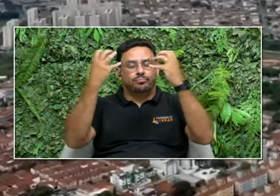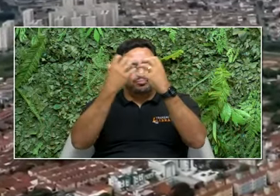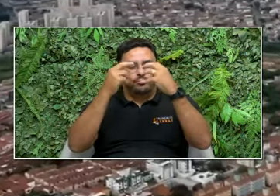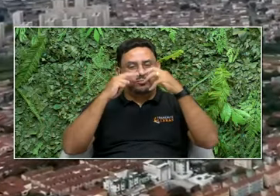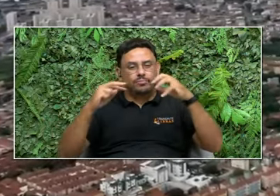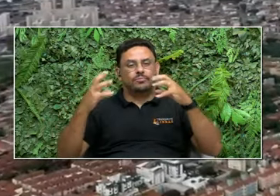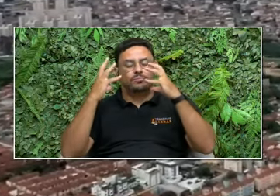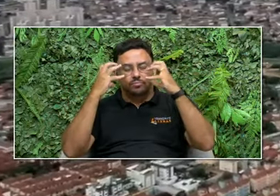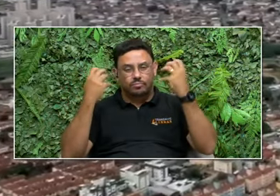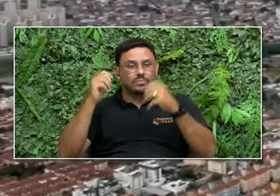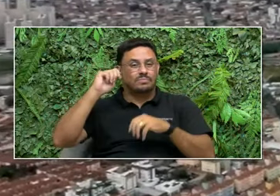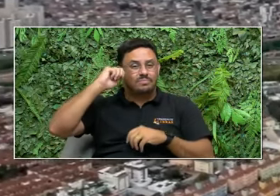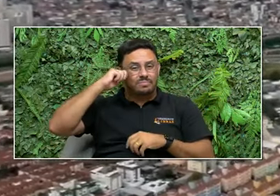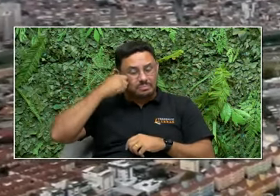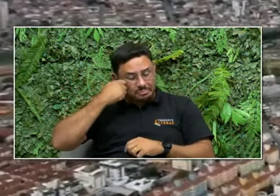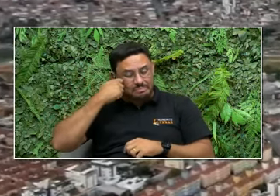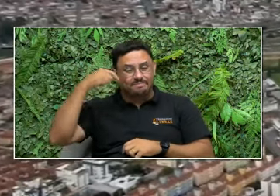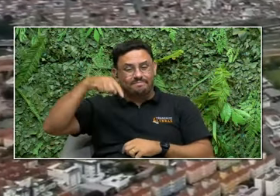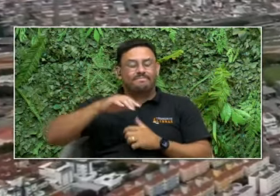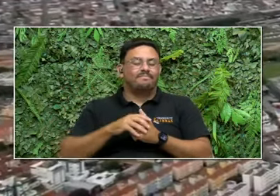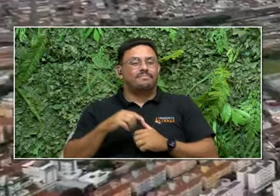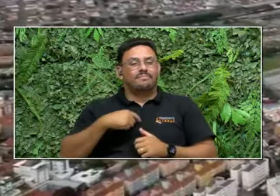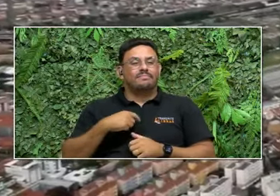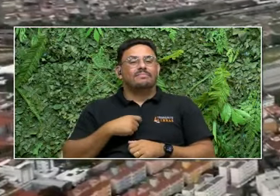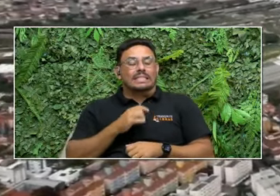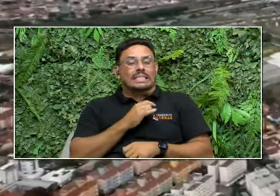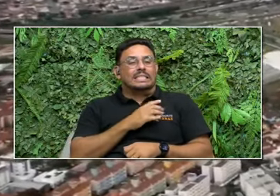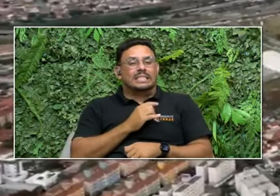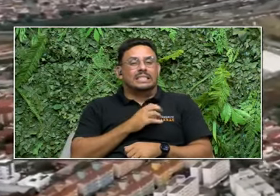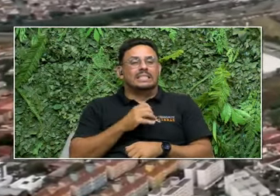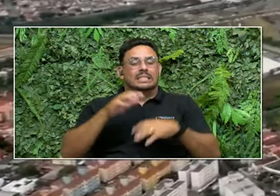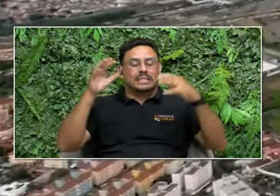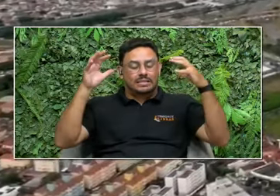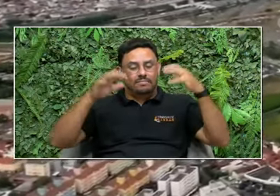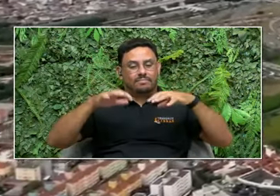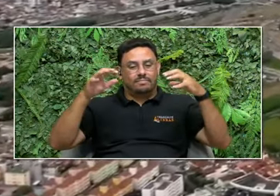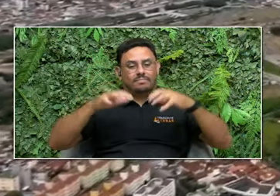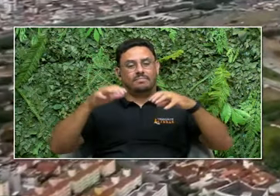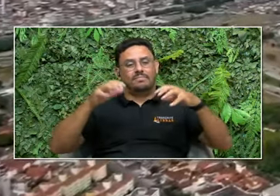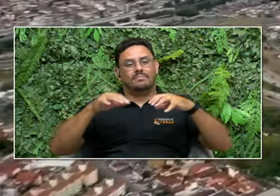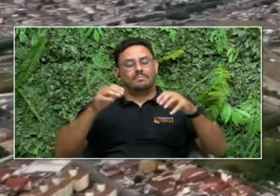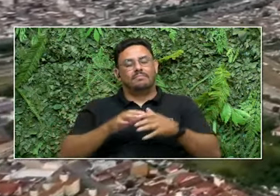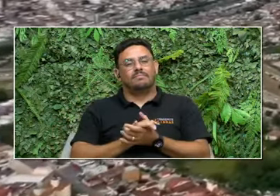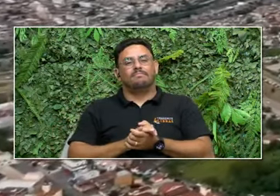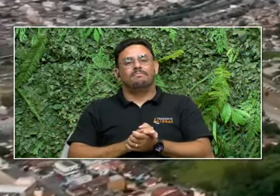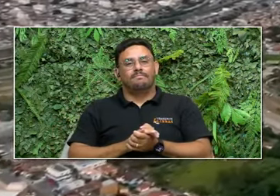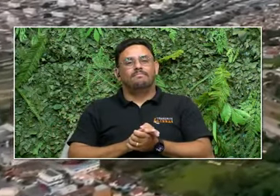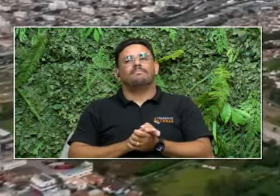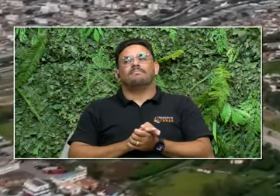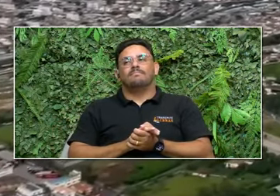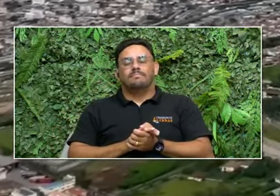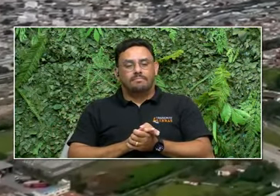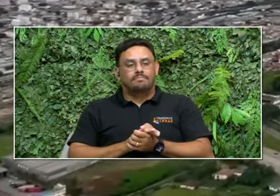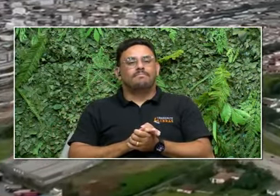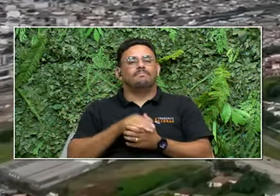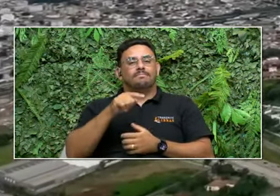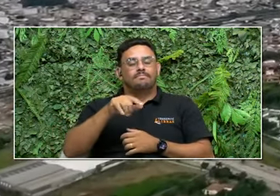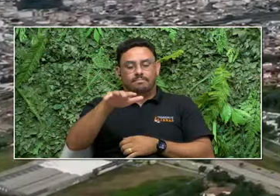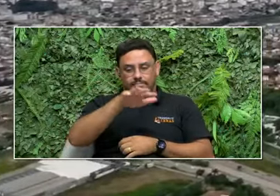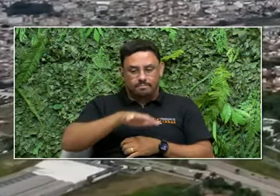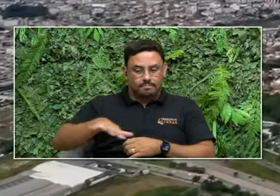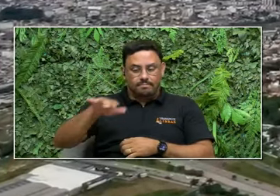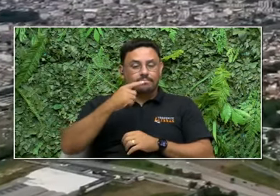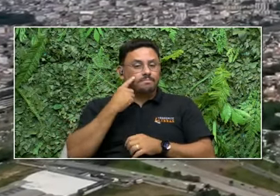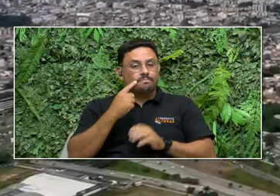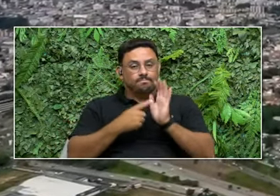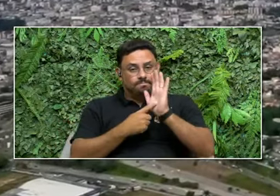tem asas nuvens preta aqui e tô morrendo de medo de cair água durante a partida é nessa região que a gente